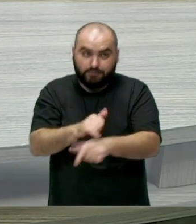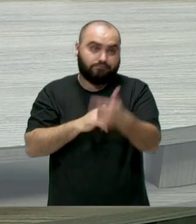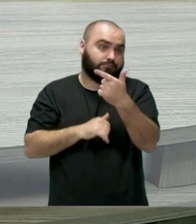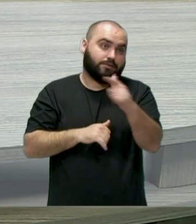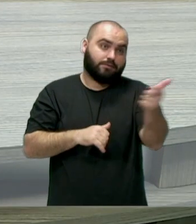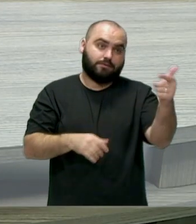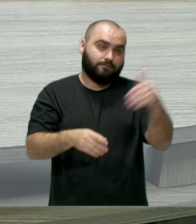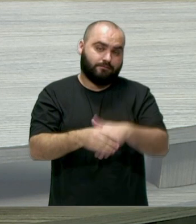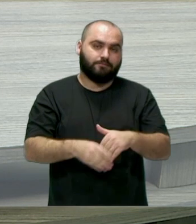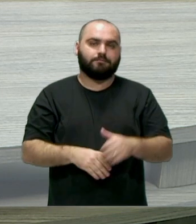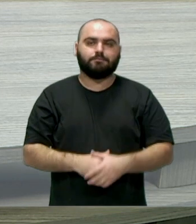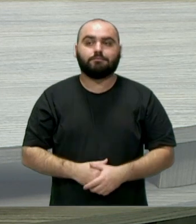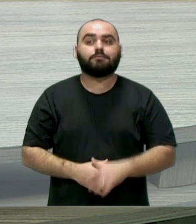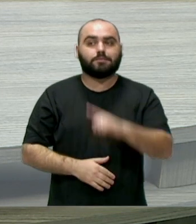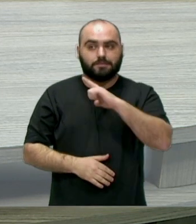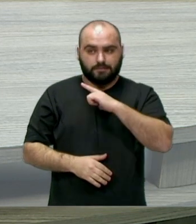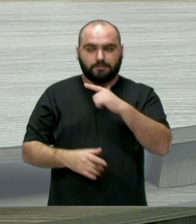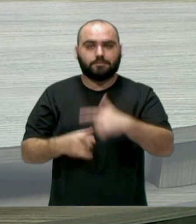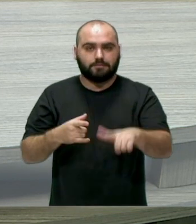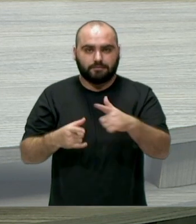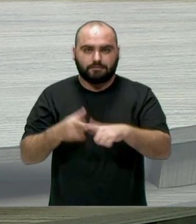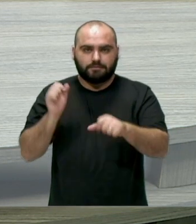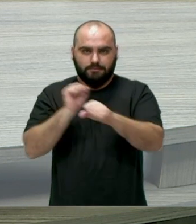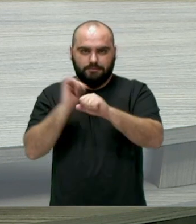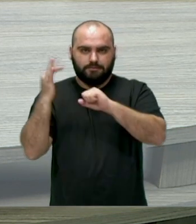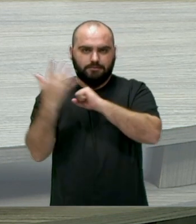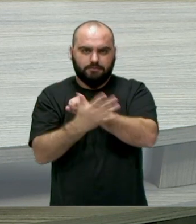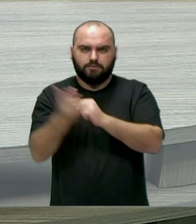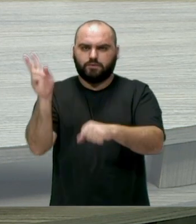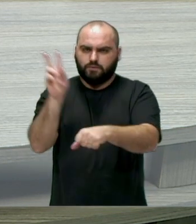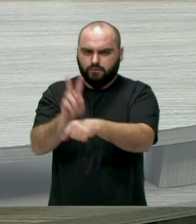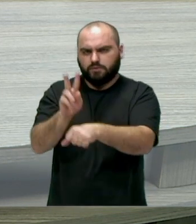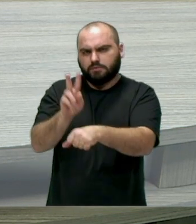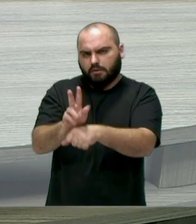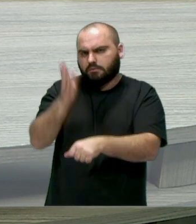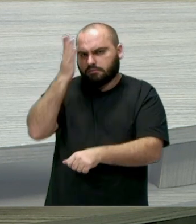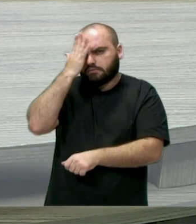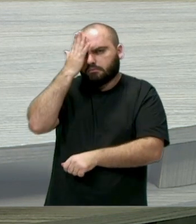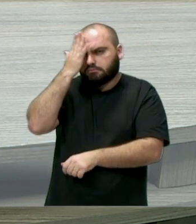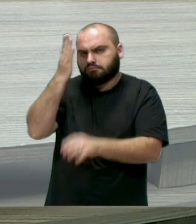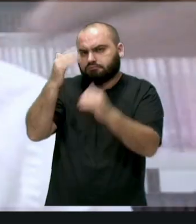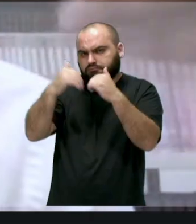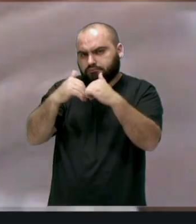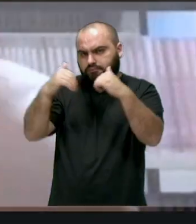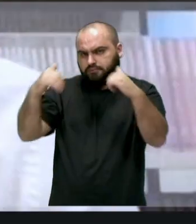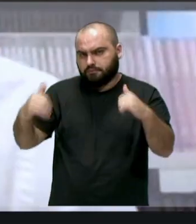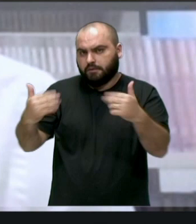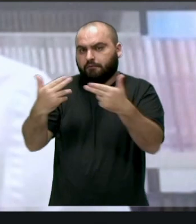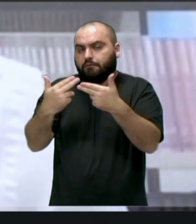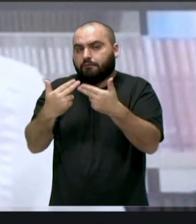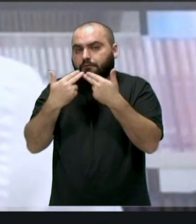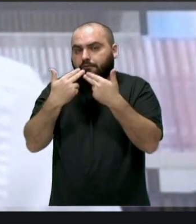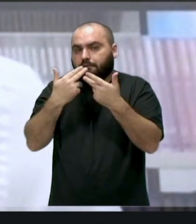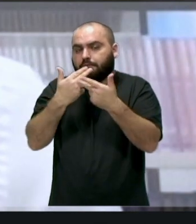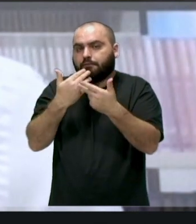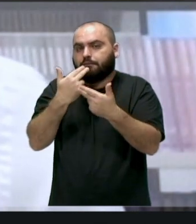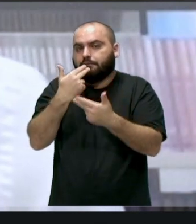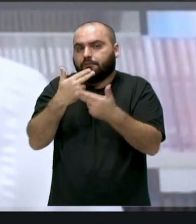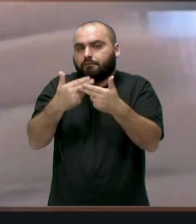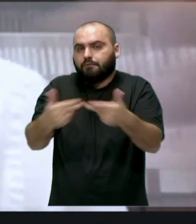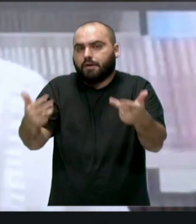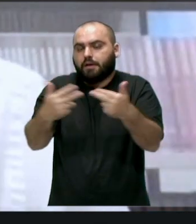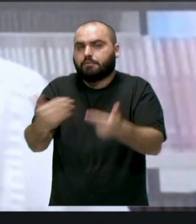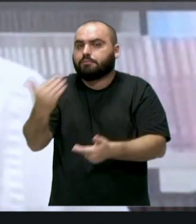mesmo em meio à pandemia, né, com todos os cuidados necessários, né, tivemos aqui vários pedidos de